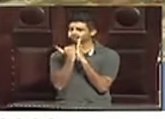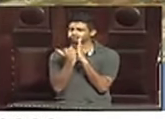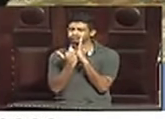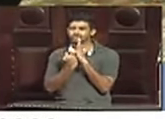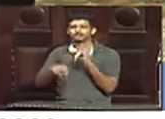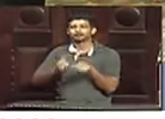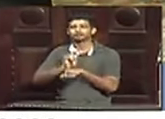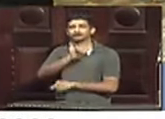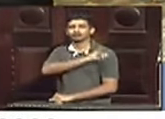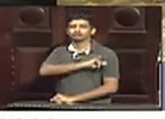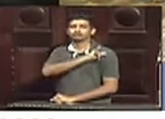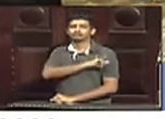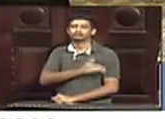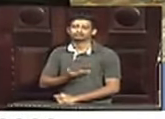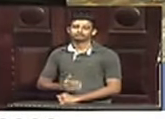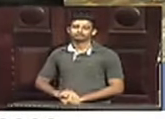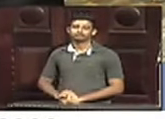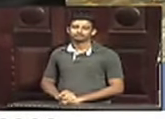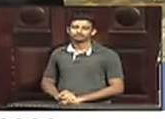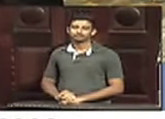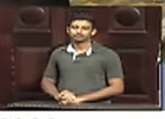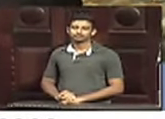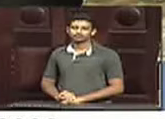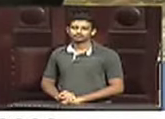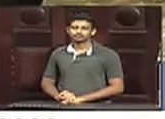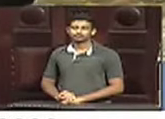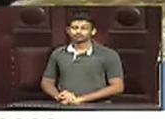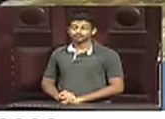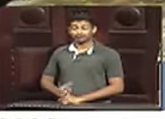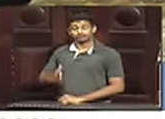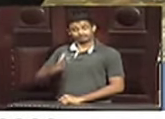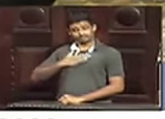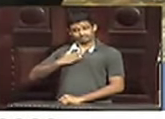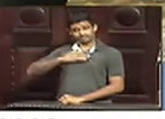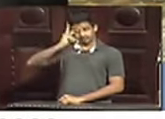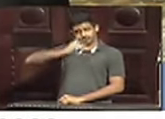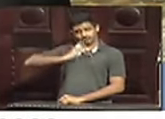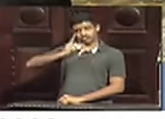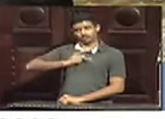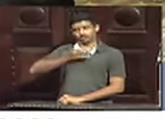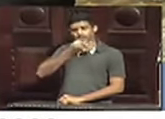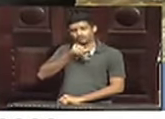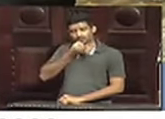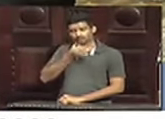Janeiro. Ali, uma operação